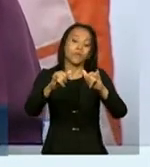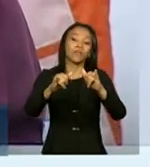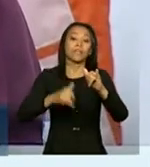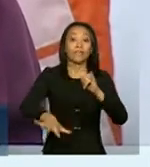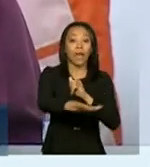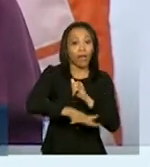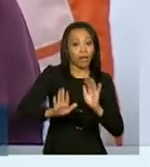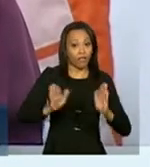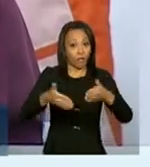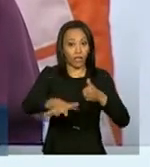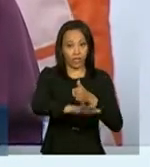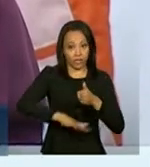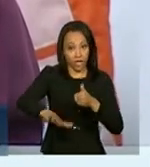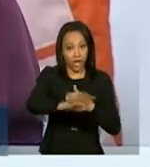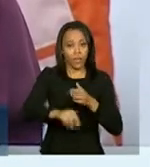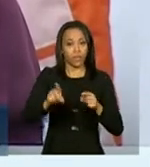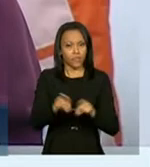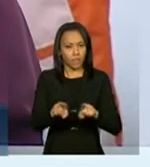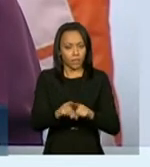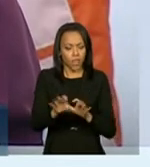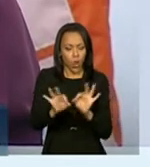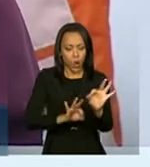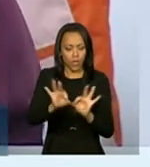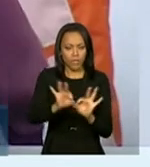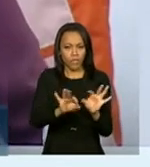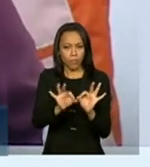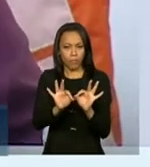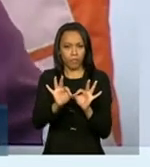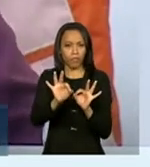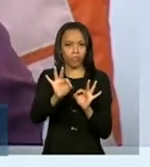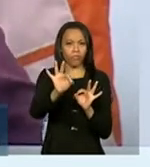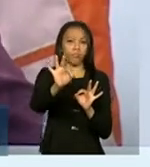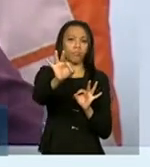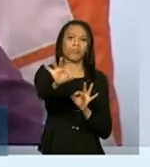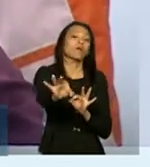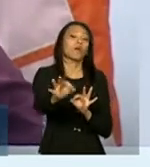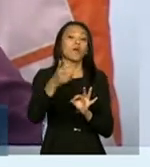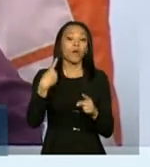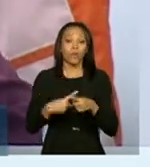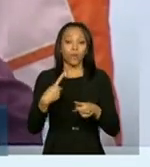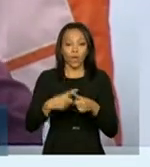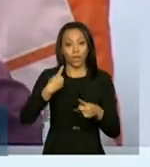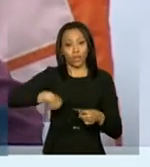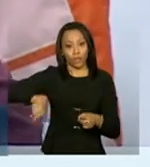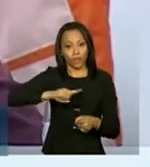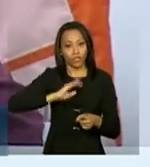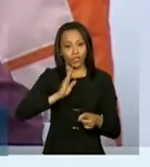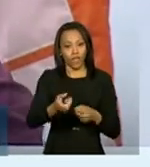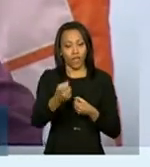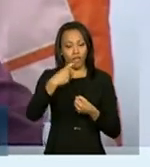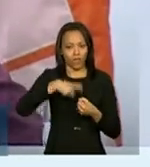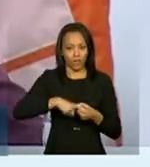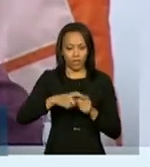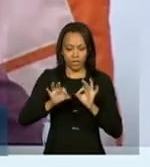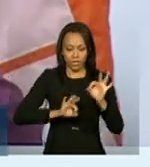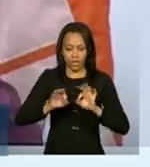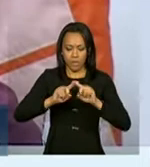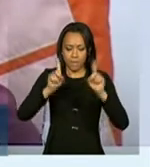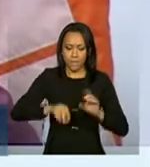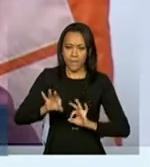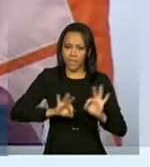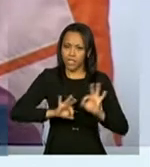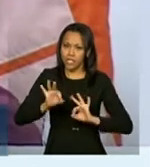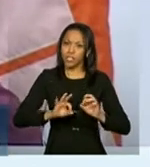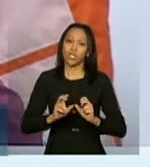bases objetivas para projetar sua demanda, porque nós retomamos o planejamento da expansão